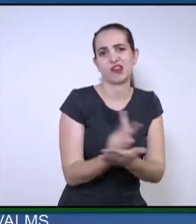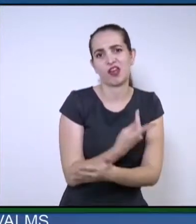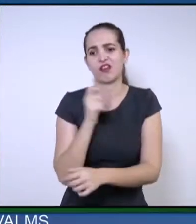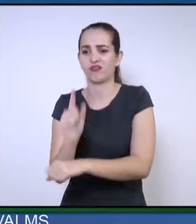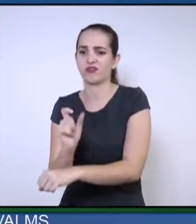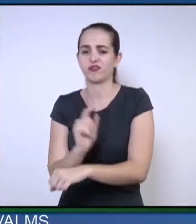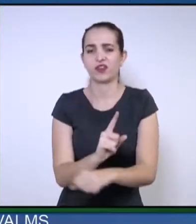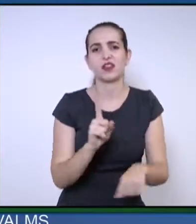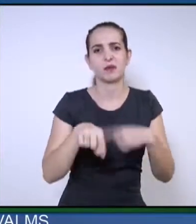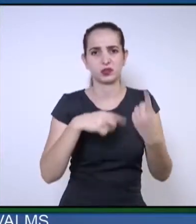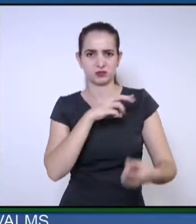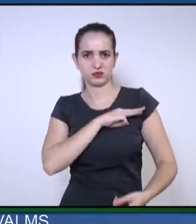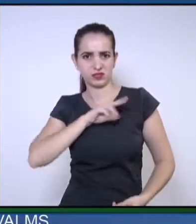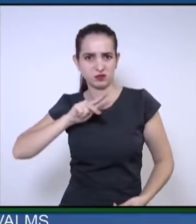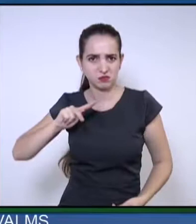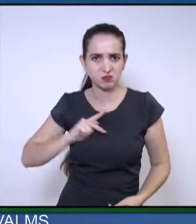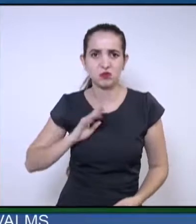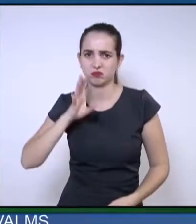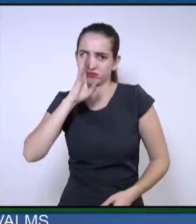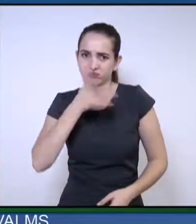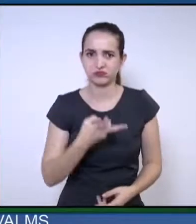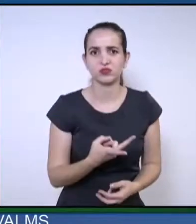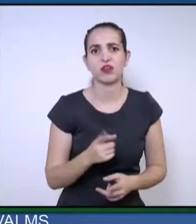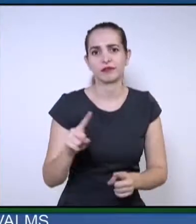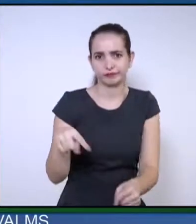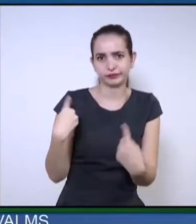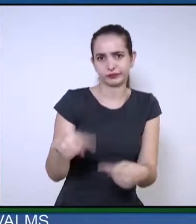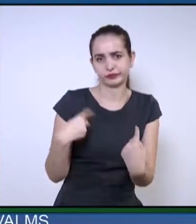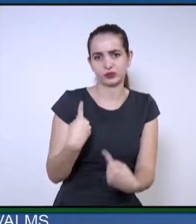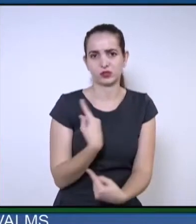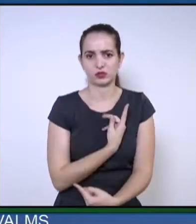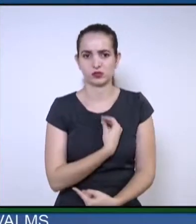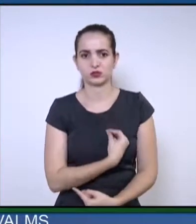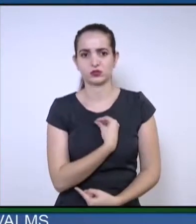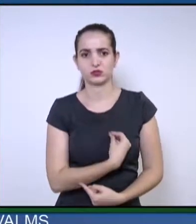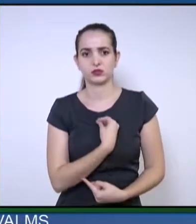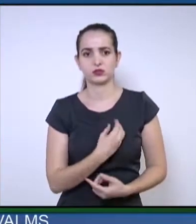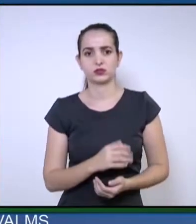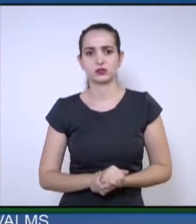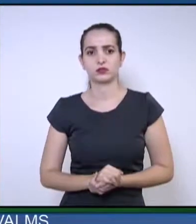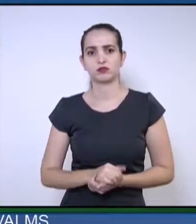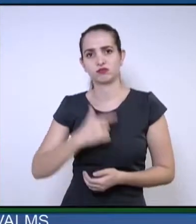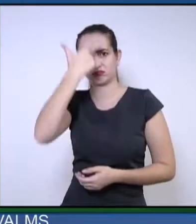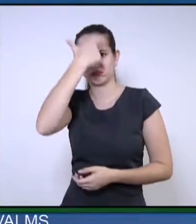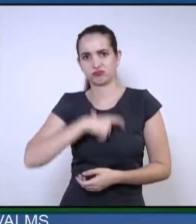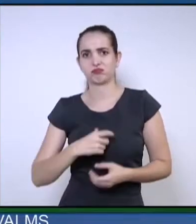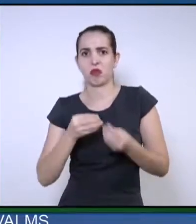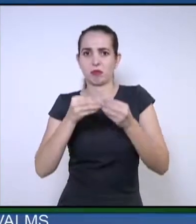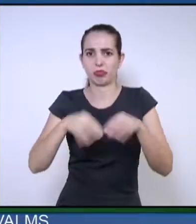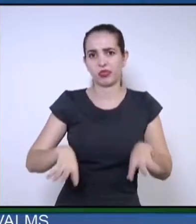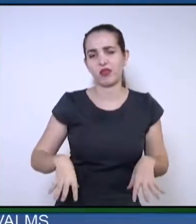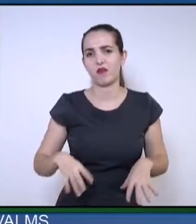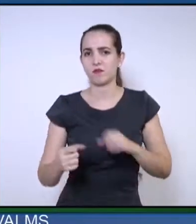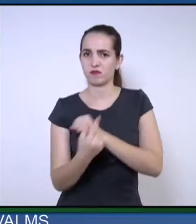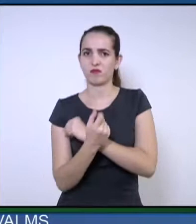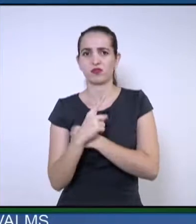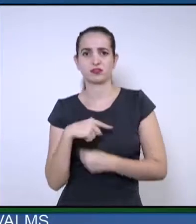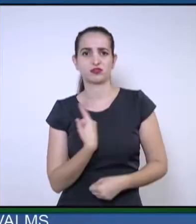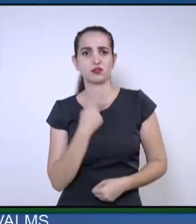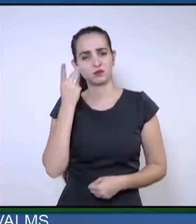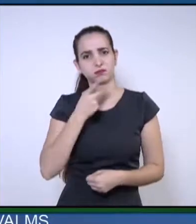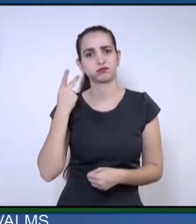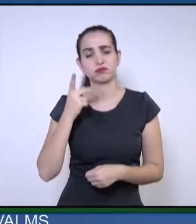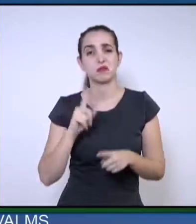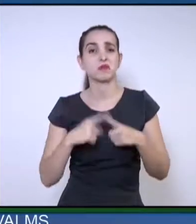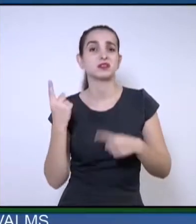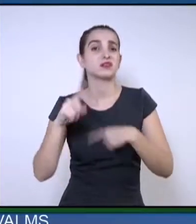vem Ministério Público, aí vem não sei quem, achaca a nossa vida, destrói a nossa imagem, e aí vê o que é que são